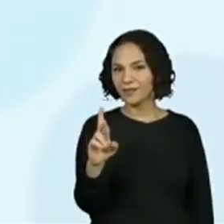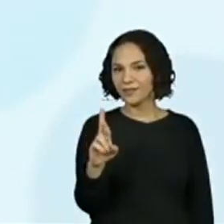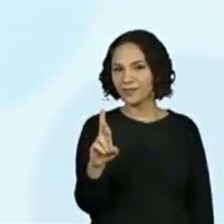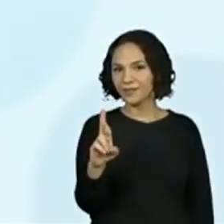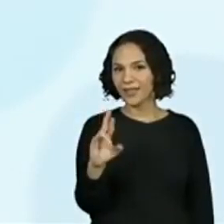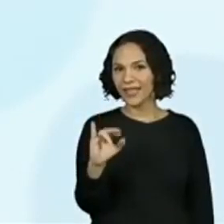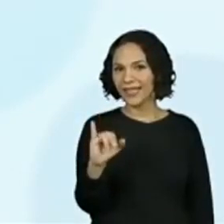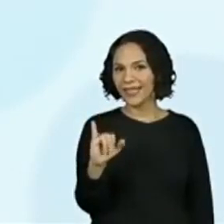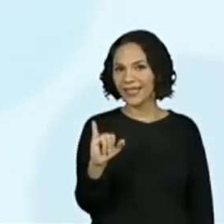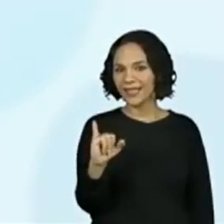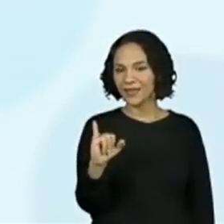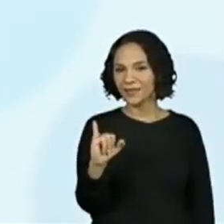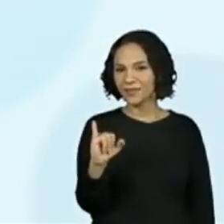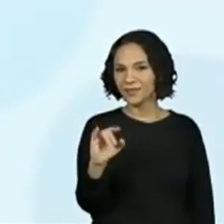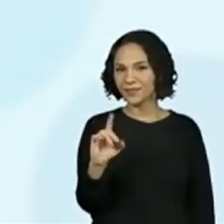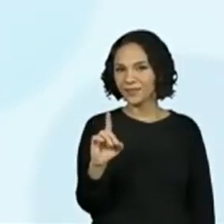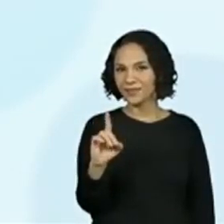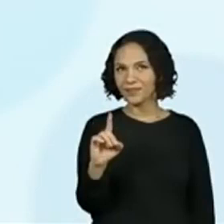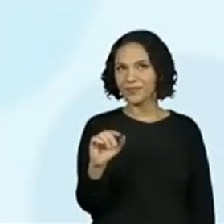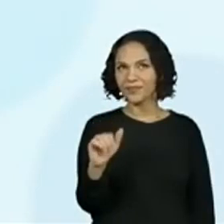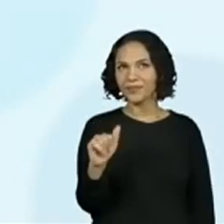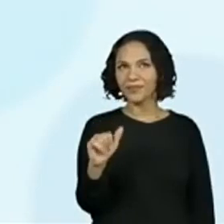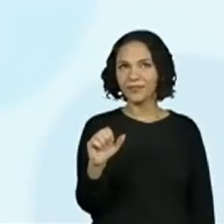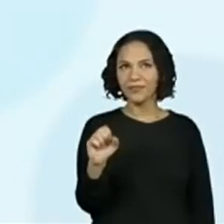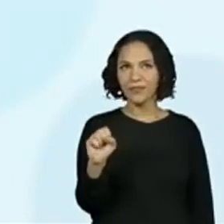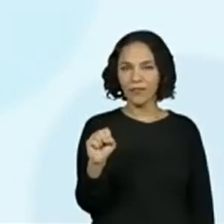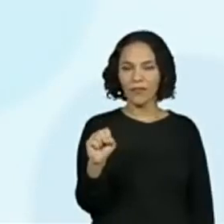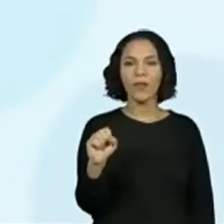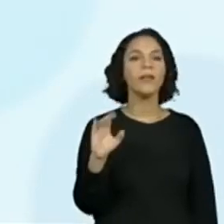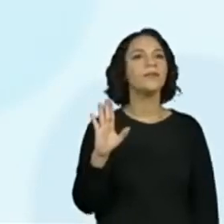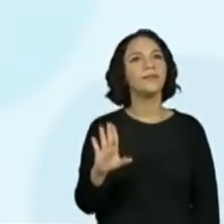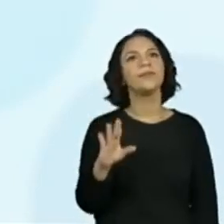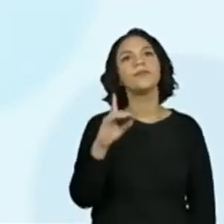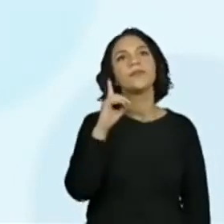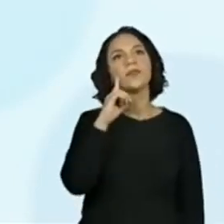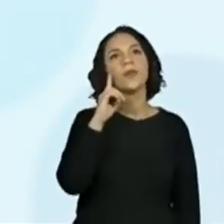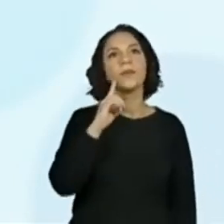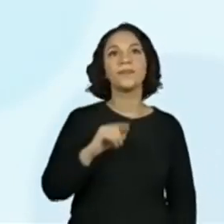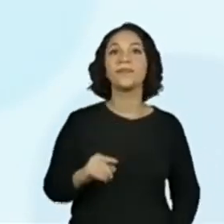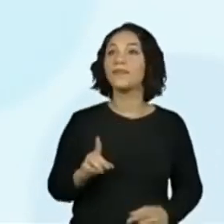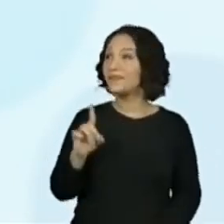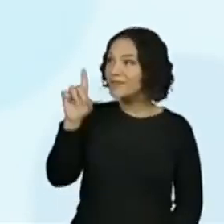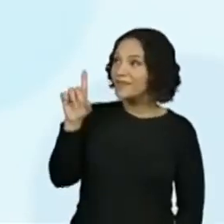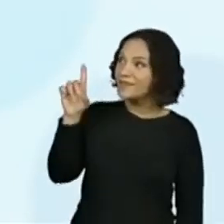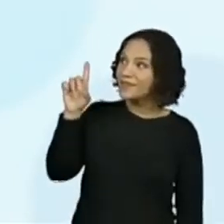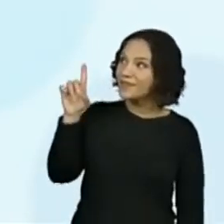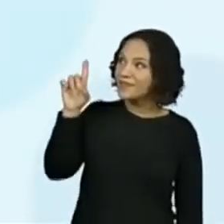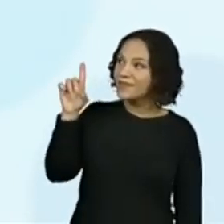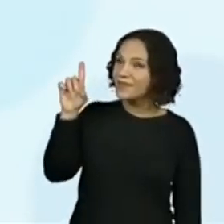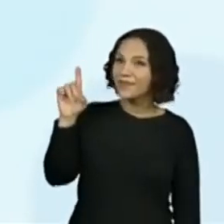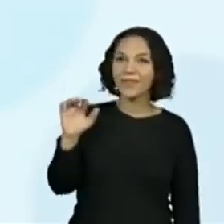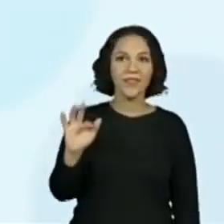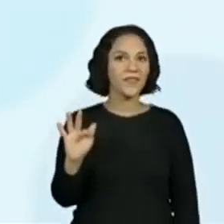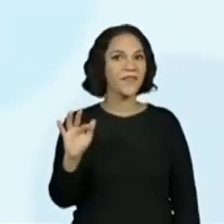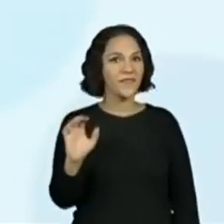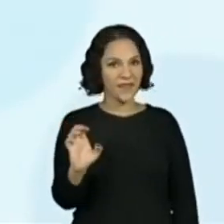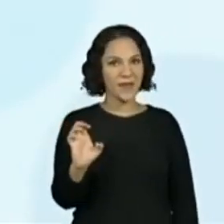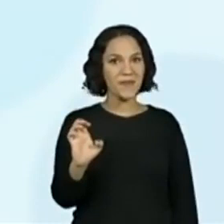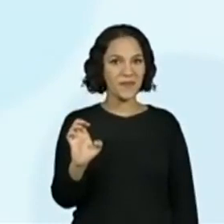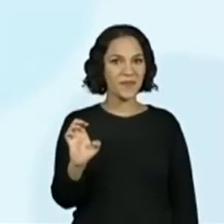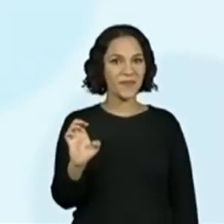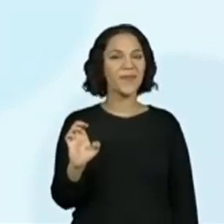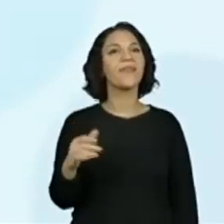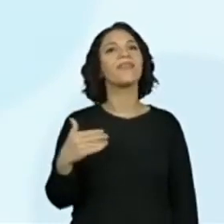Prefe. Tá, acho que não dá para eles enxergarem. Pro, deixa eu trocar aqui da caneta, Pre... Fê. Olha o Fê